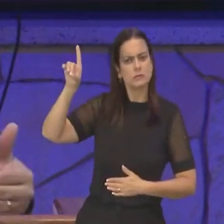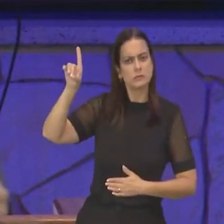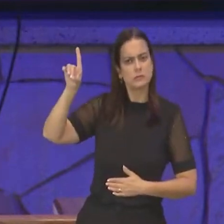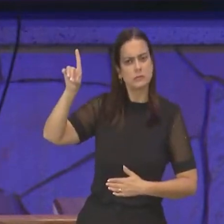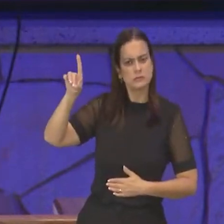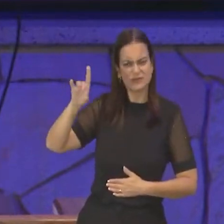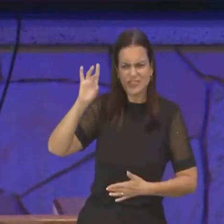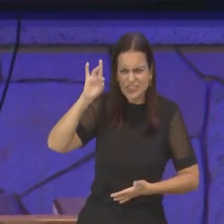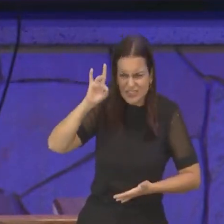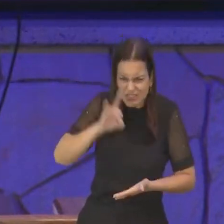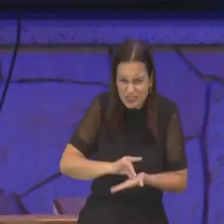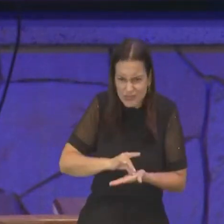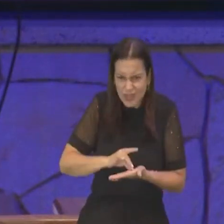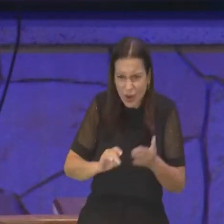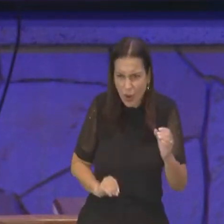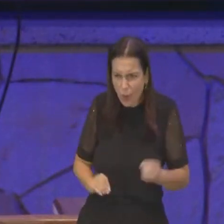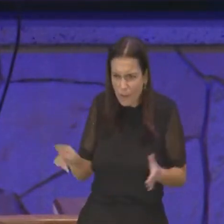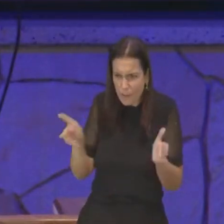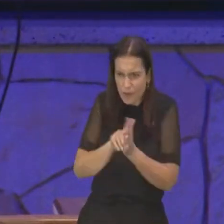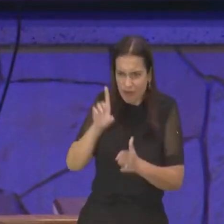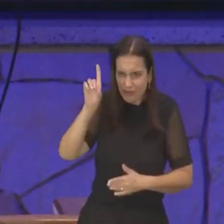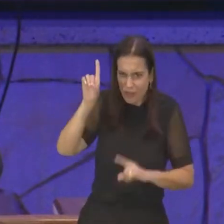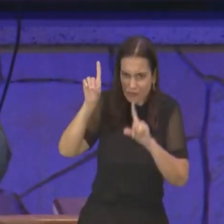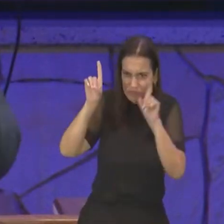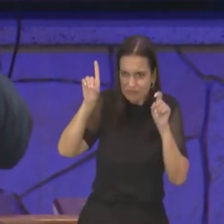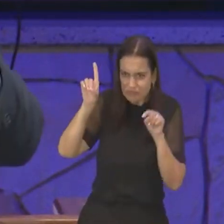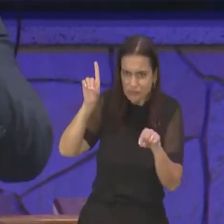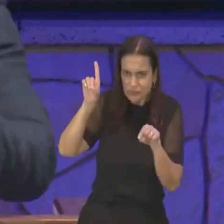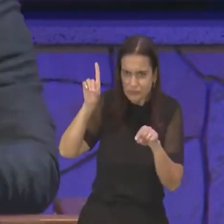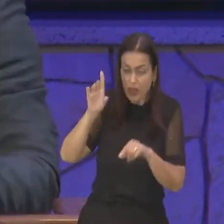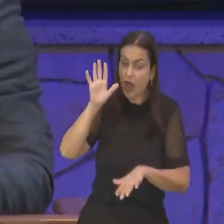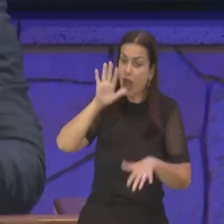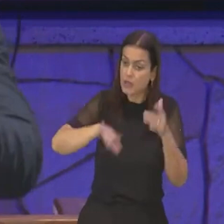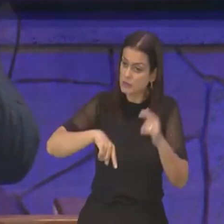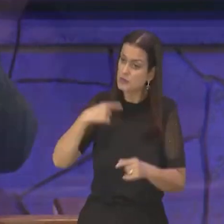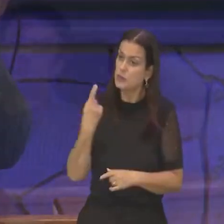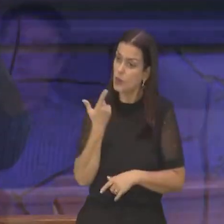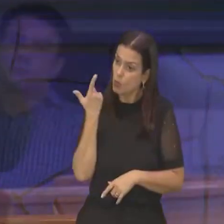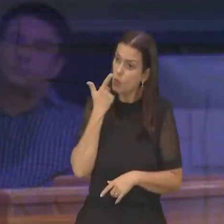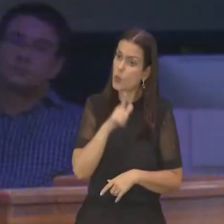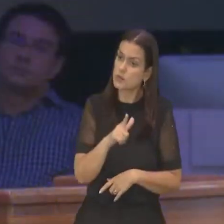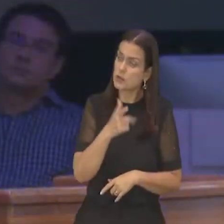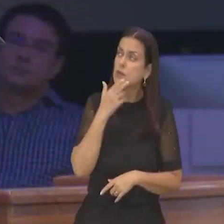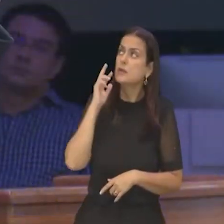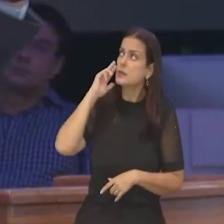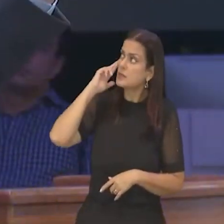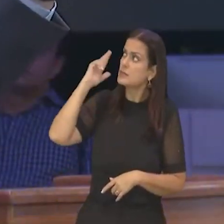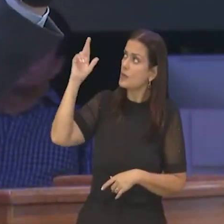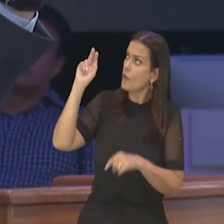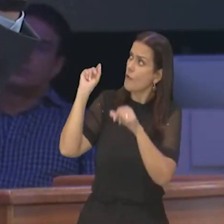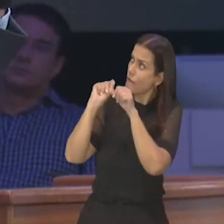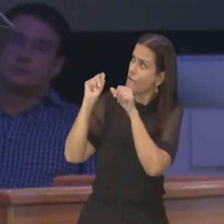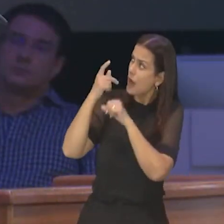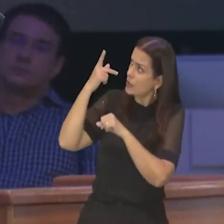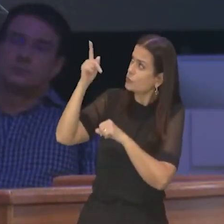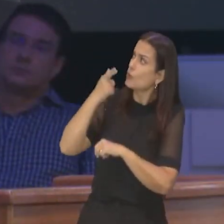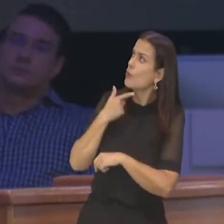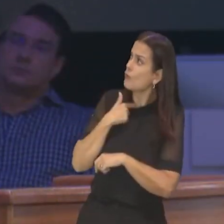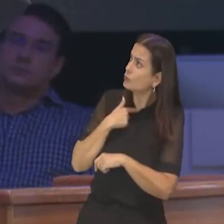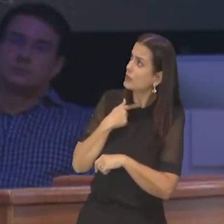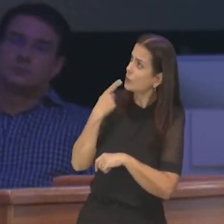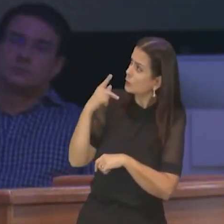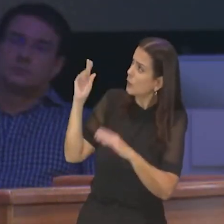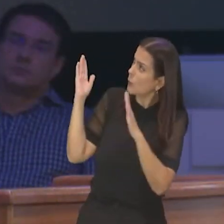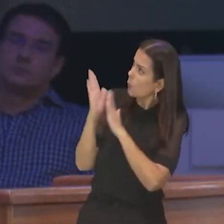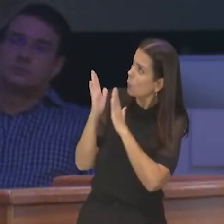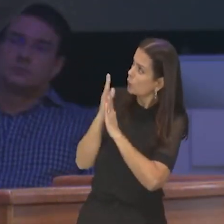Será que de fato é para a obra de Deus? Às vezes nós conquistamos algumas coisas e dizemos: Senhor, faça-se a tua vontade, é para o teu